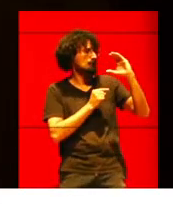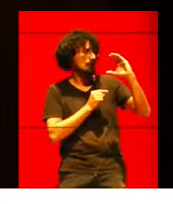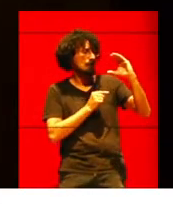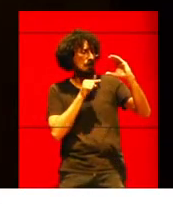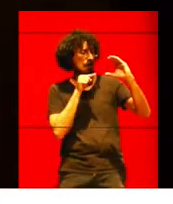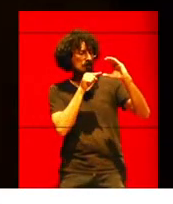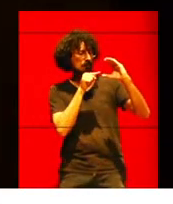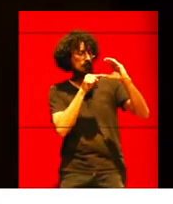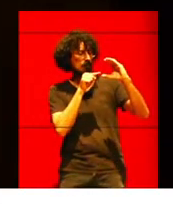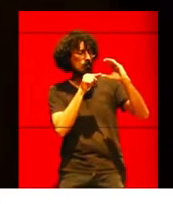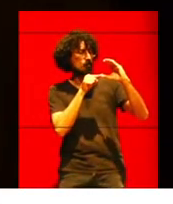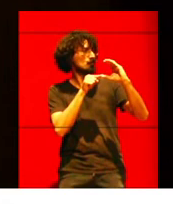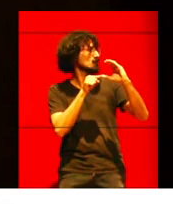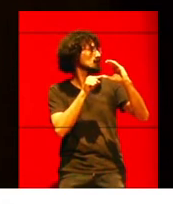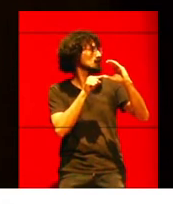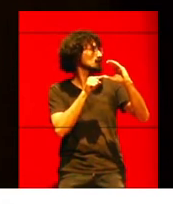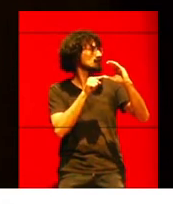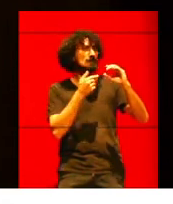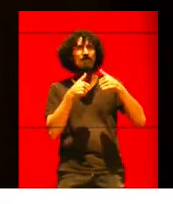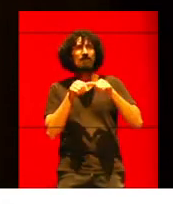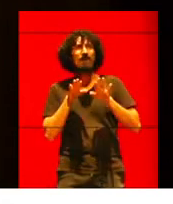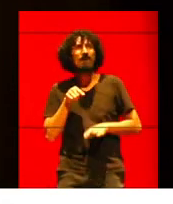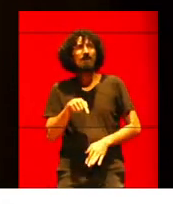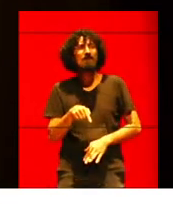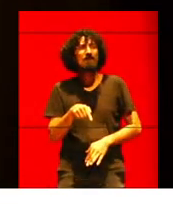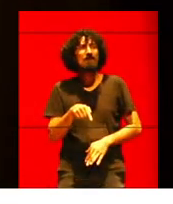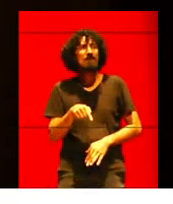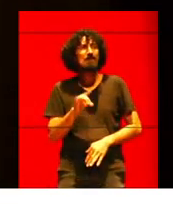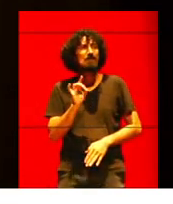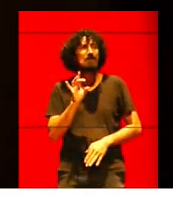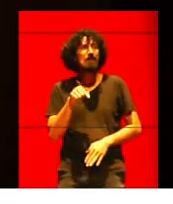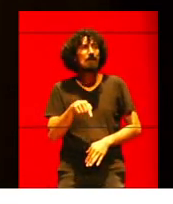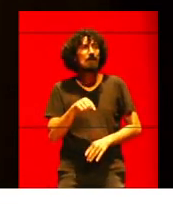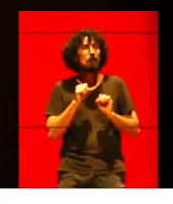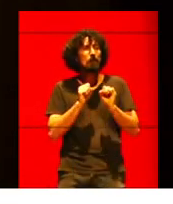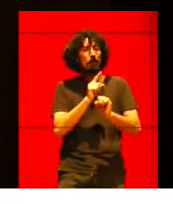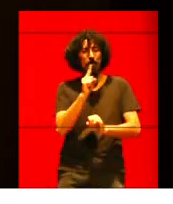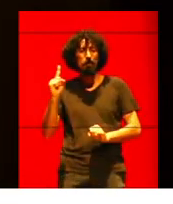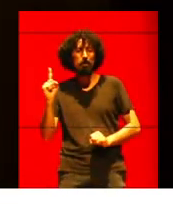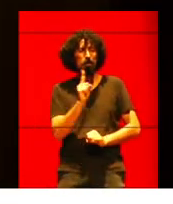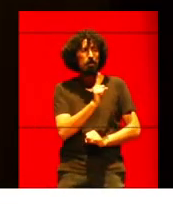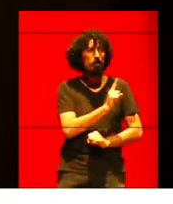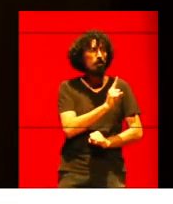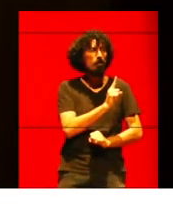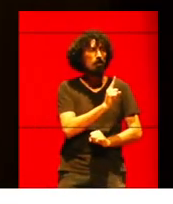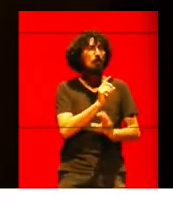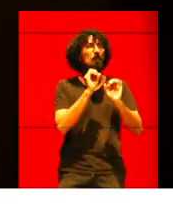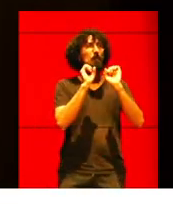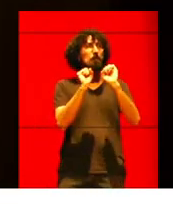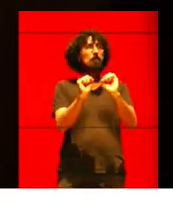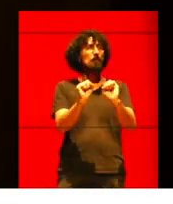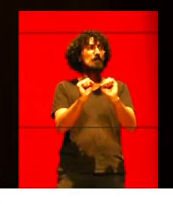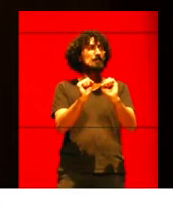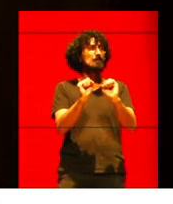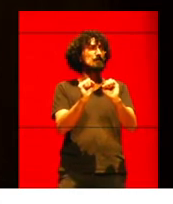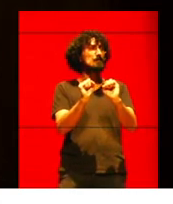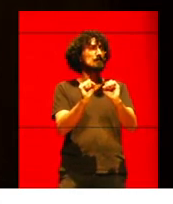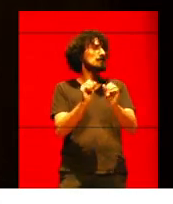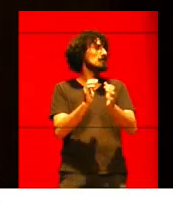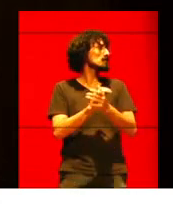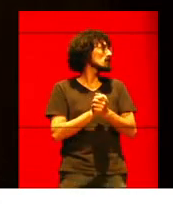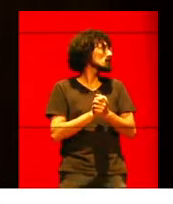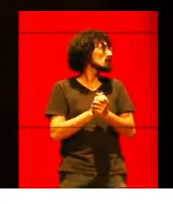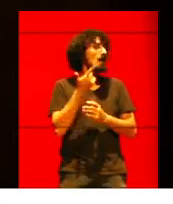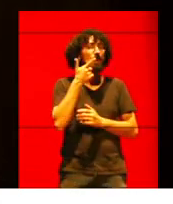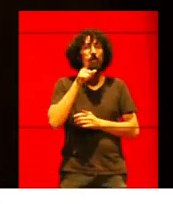faz... Eu tenho que ficar só aqui, é? É? Posso mexer? Posso? Eu